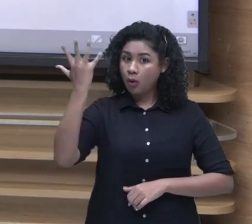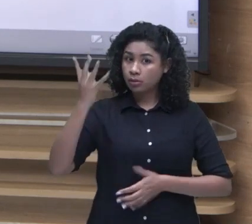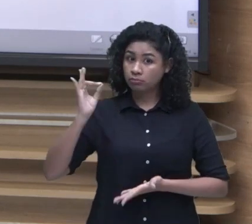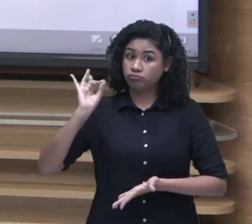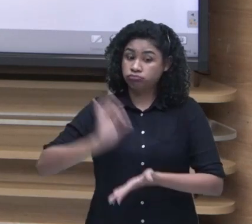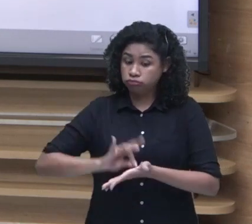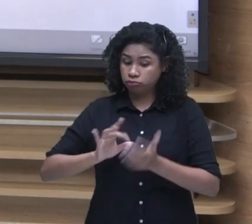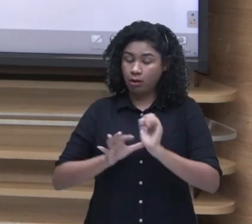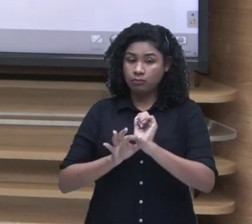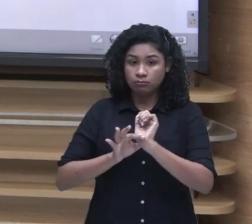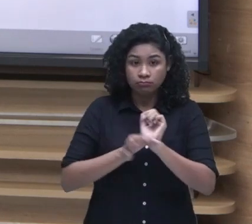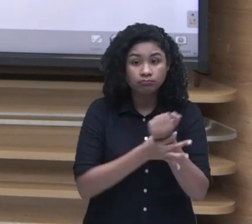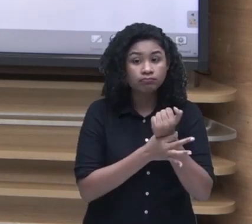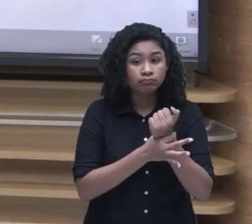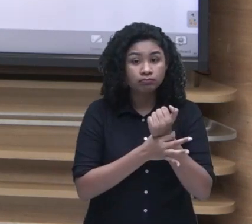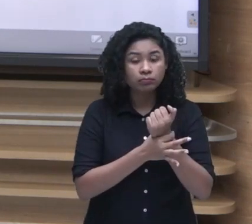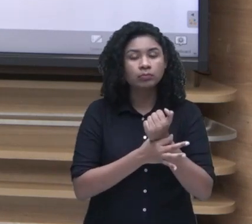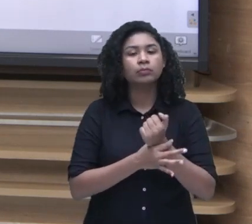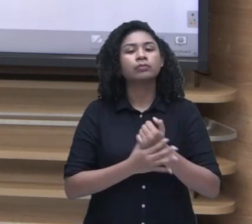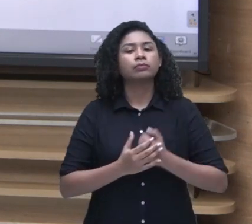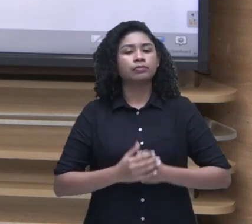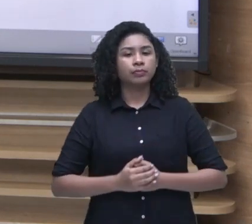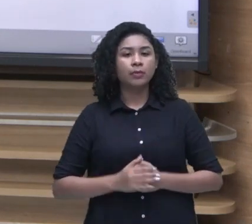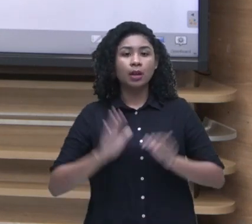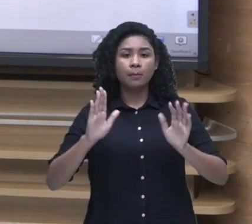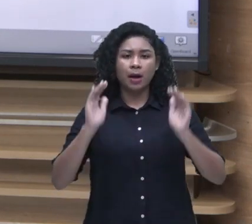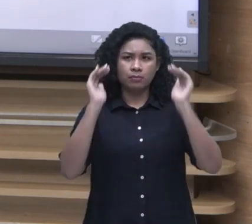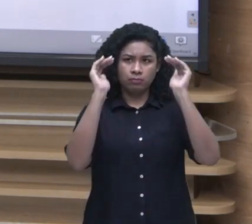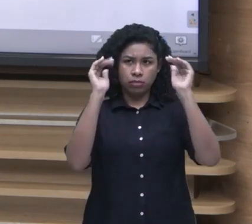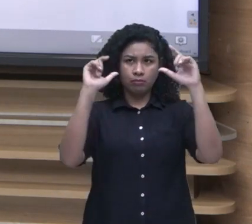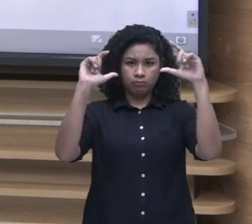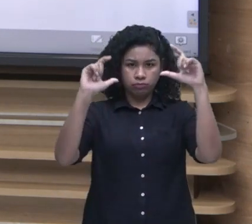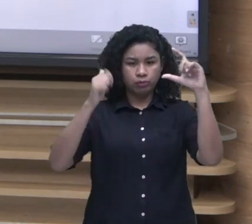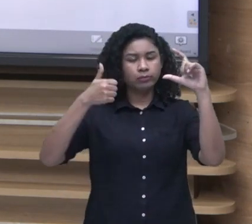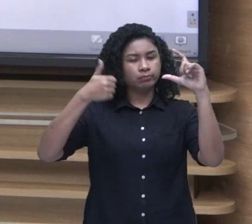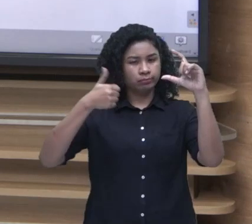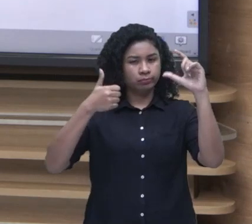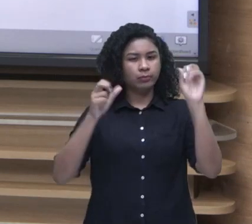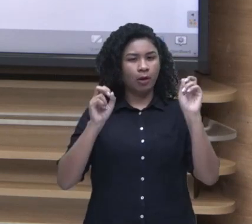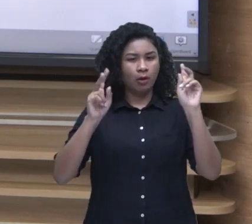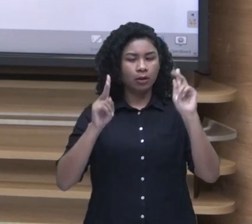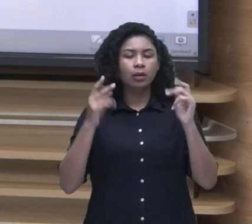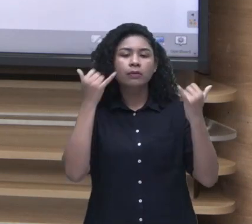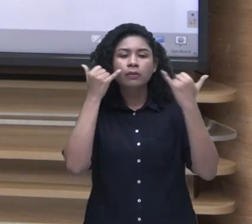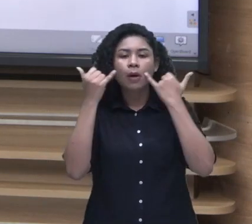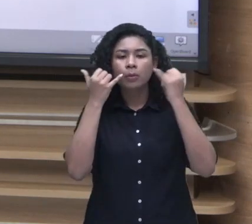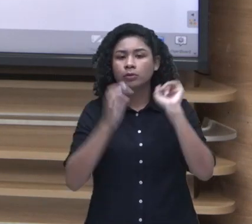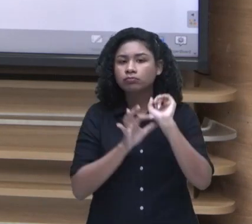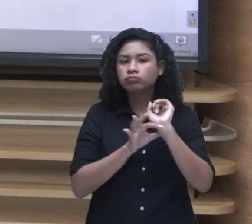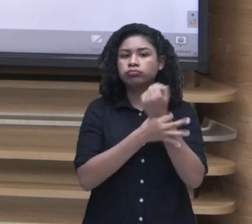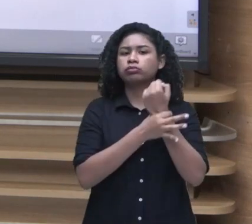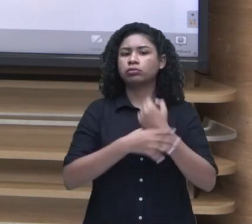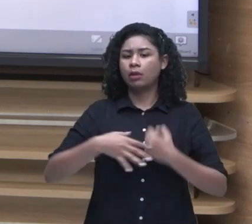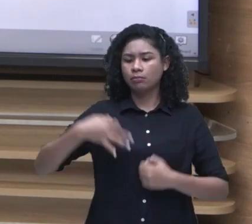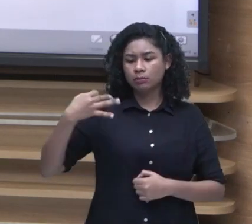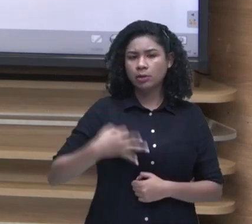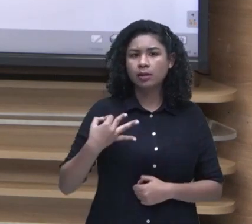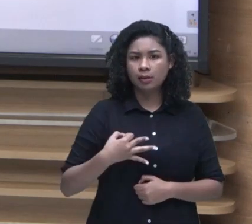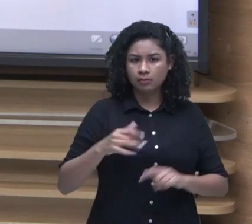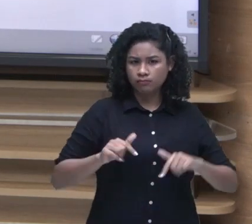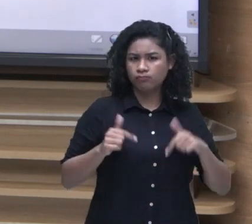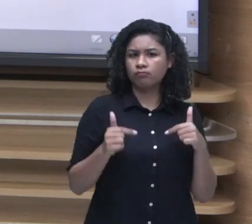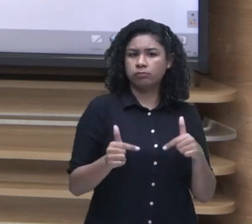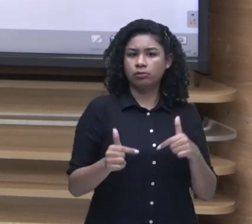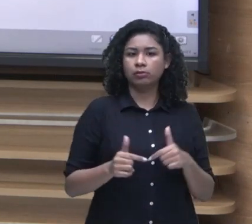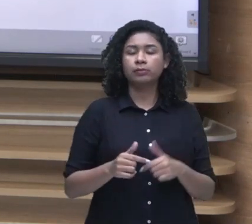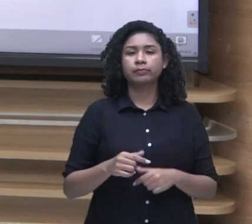os outros, na terceira, né, na primeira estrofe, expressa fatos que aconteceram. Na